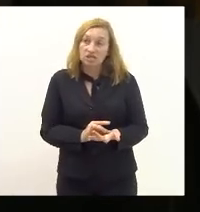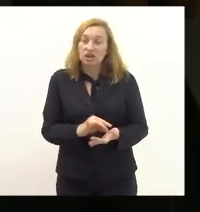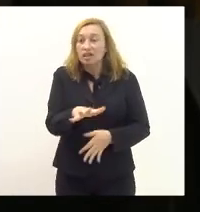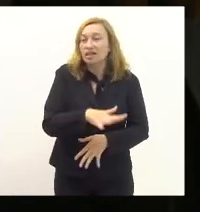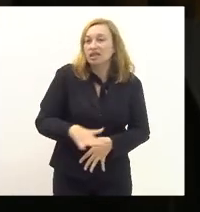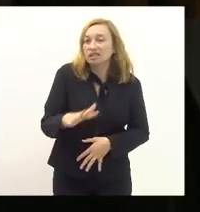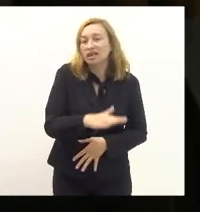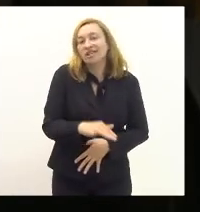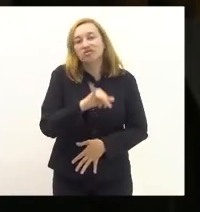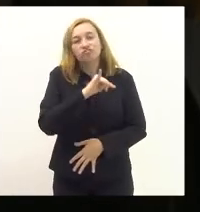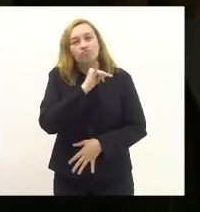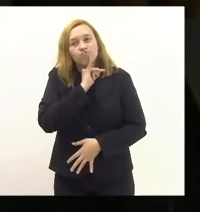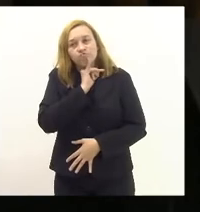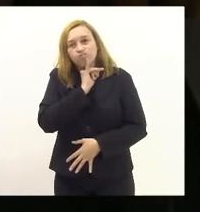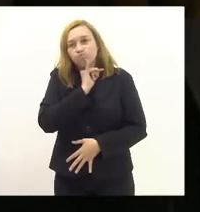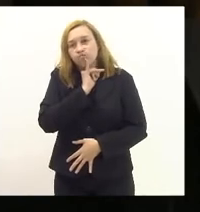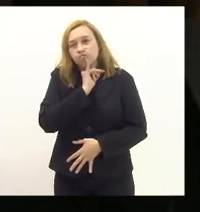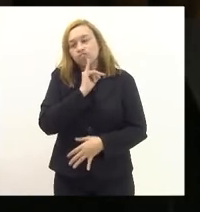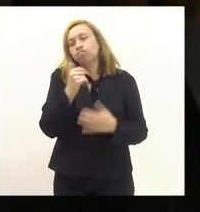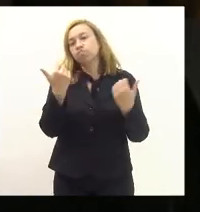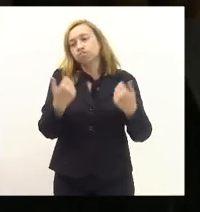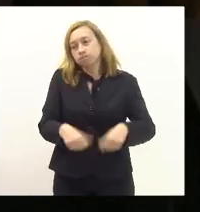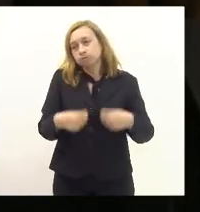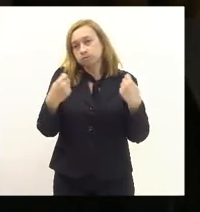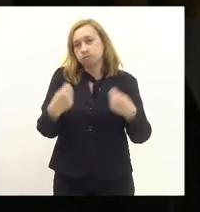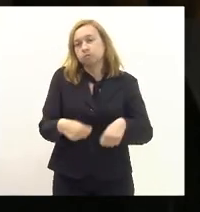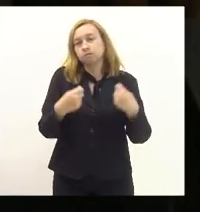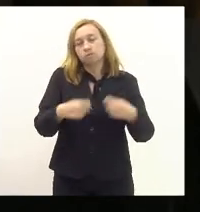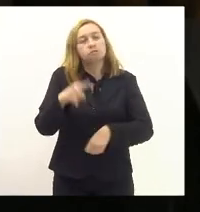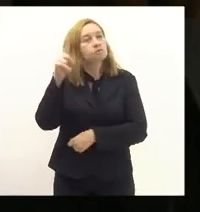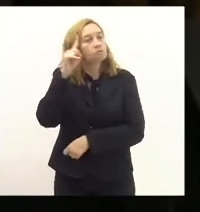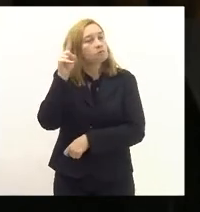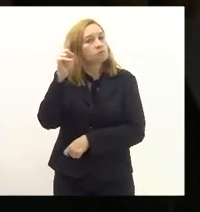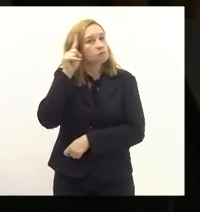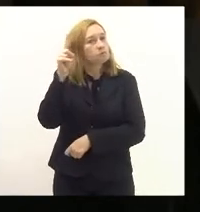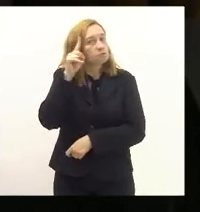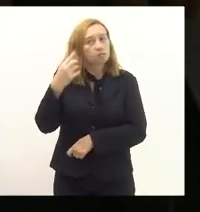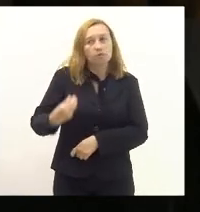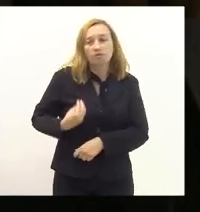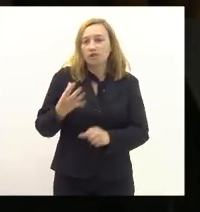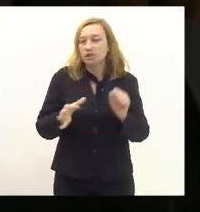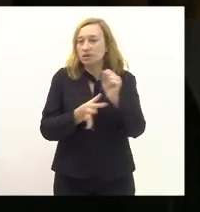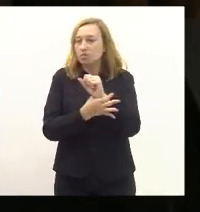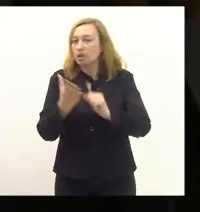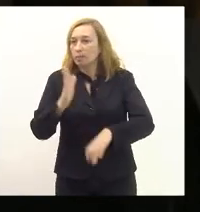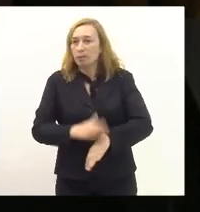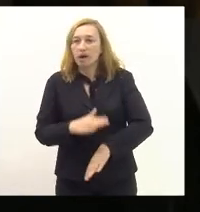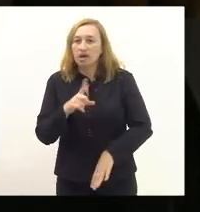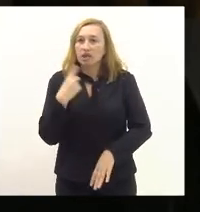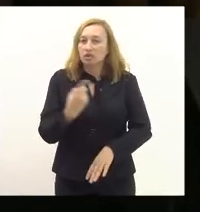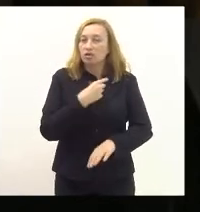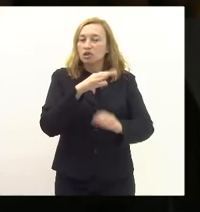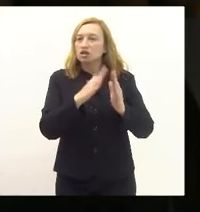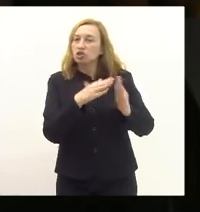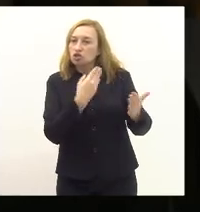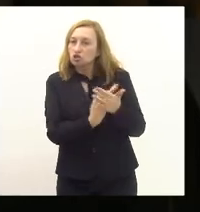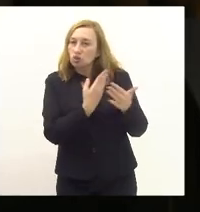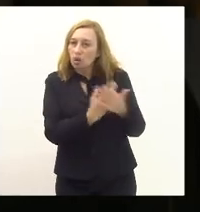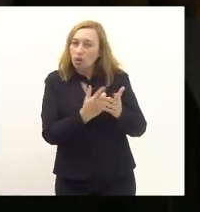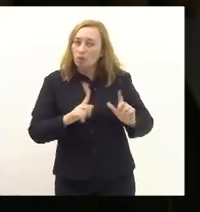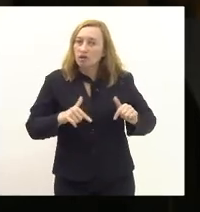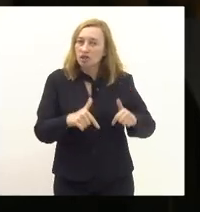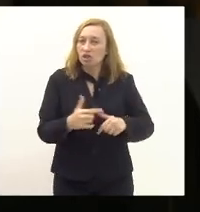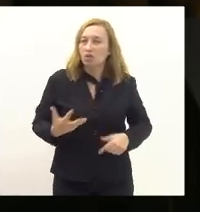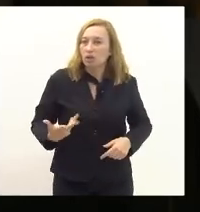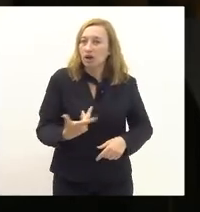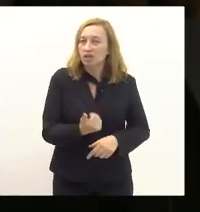áreas que, infelizmente, tanto demandam do dia a dia, para uma vida mais segura, para que as nossas escolas possam funcionar da maneira